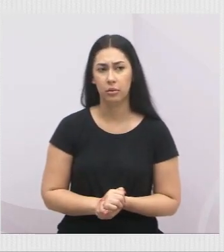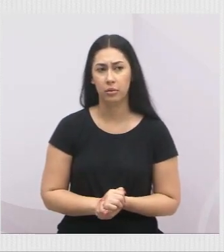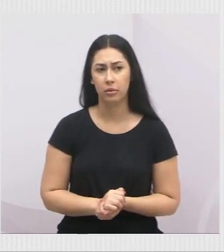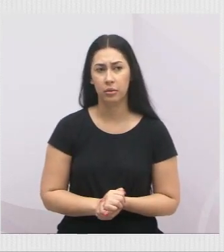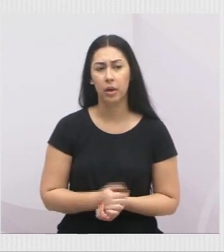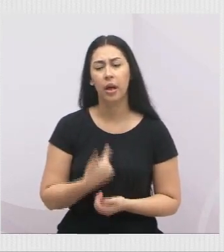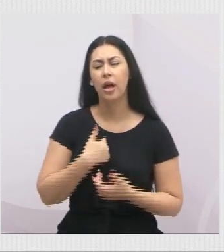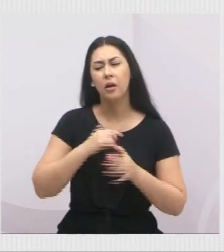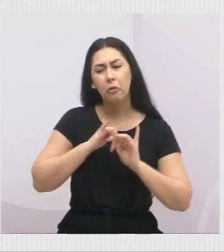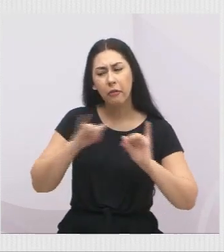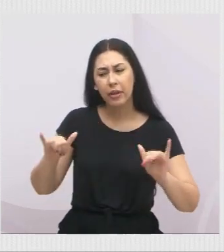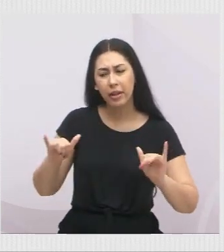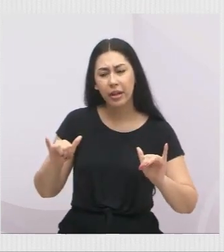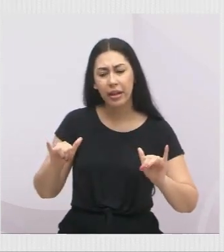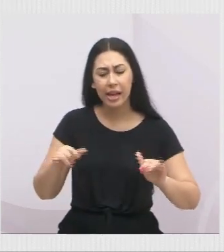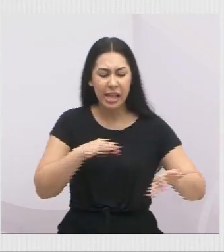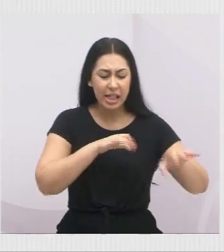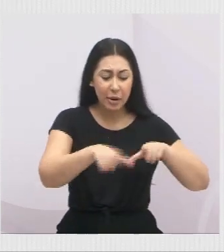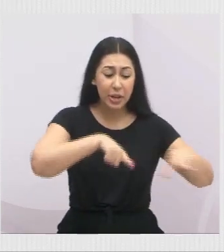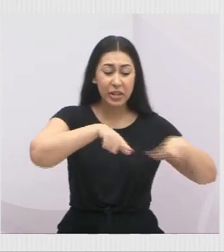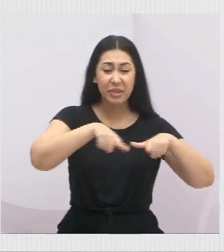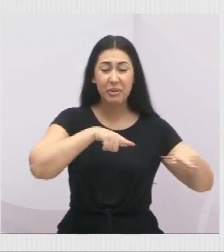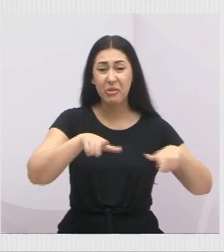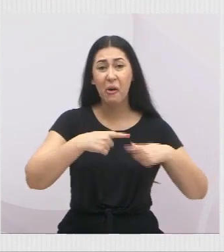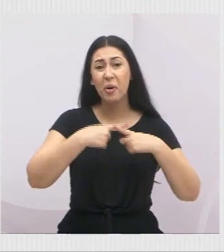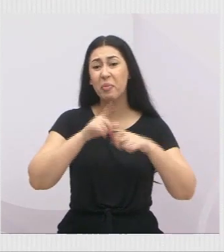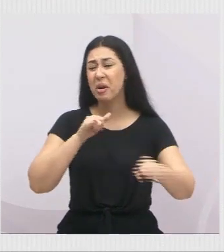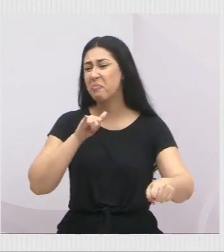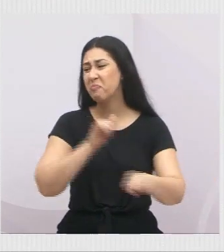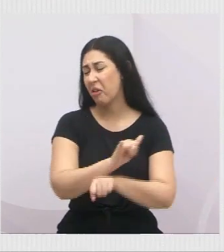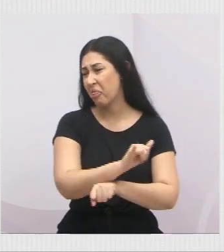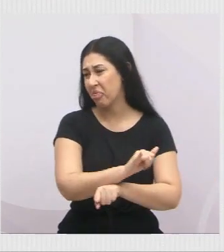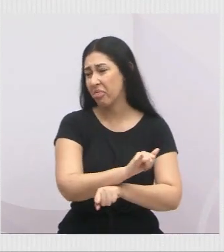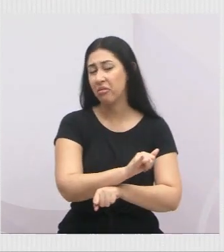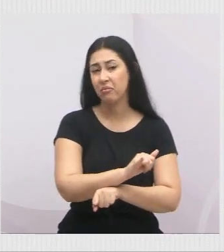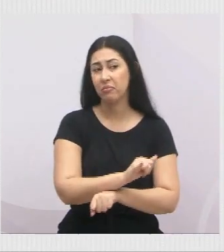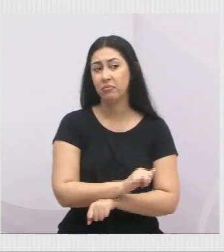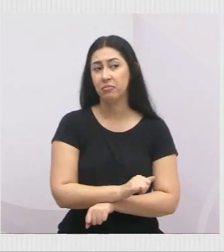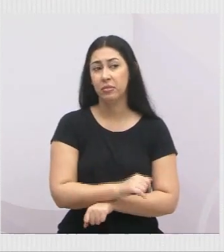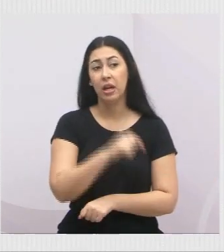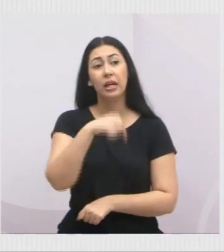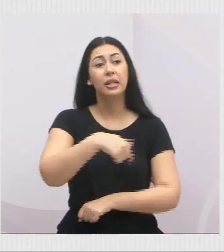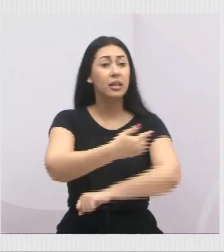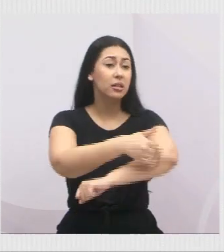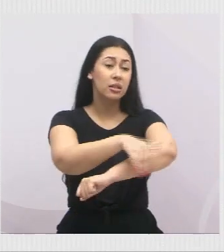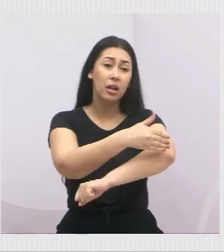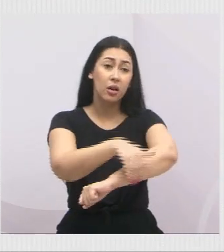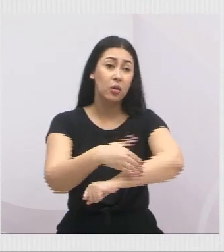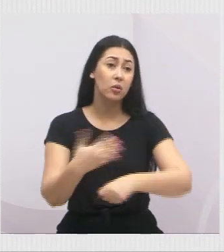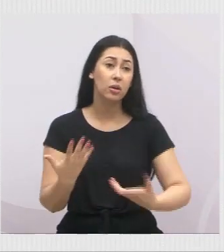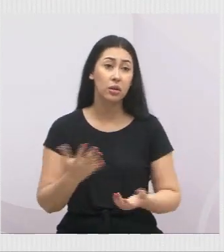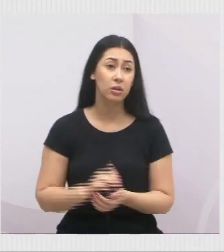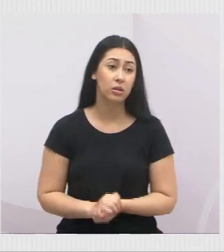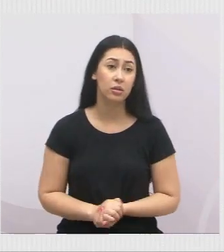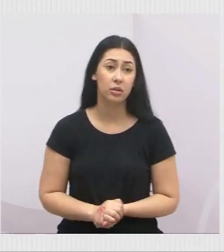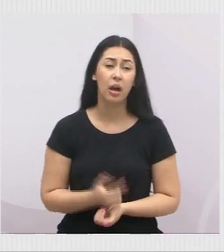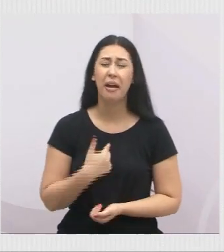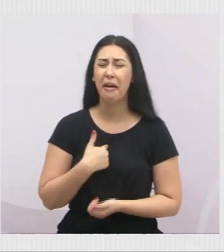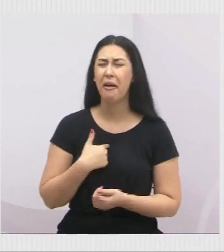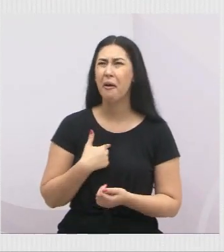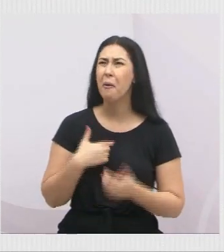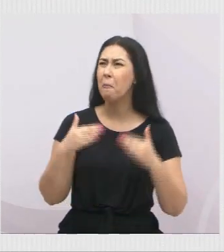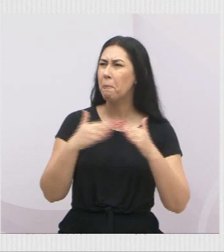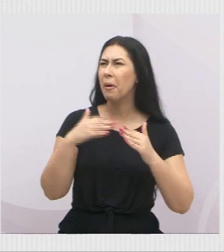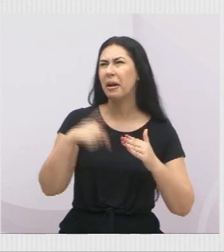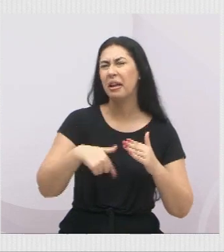que serviço seria um serviço inútil. Principalmente nessa rua, né? Que essa rua é um brejo. Eu já moro aqui há